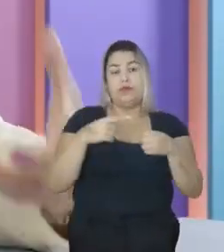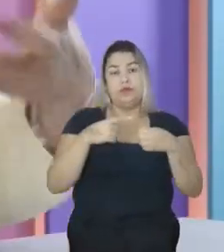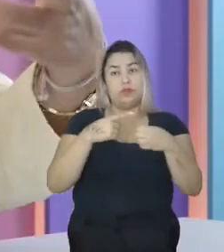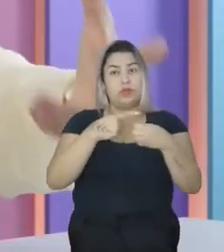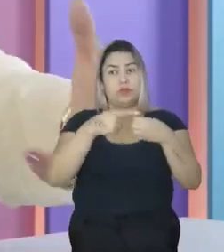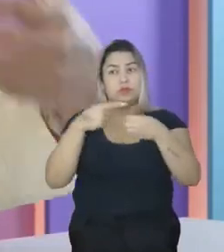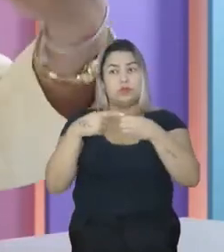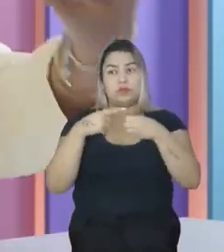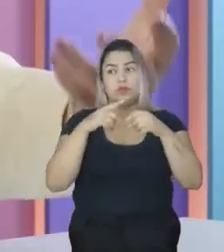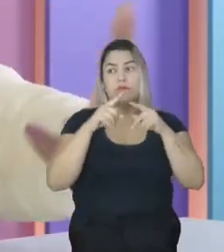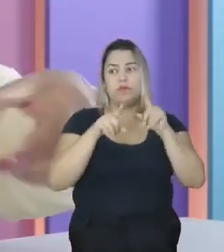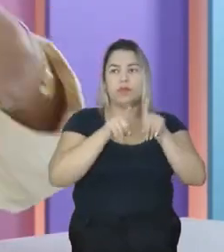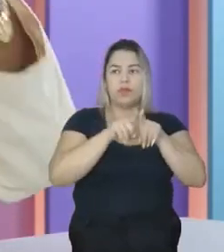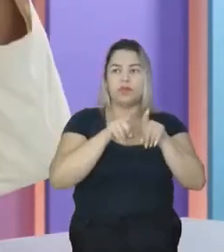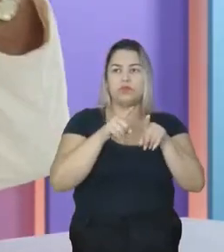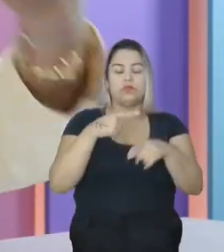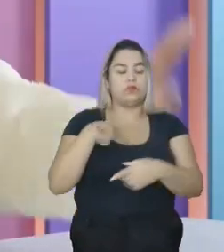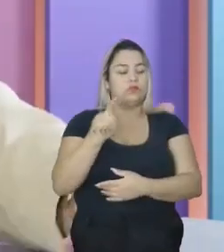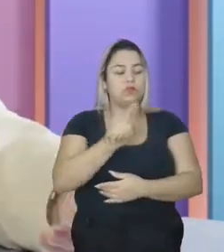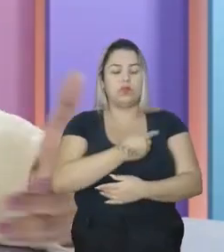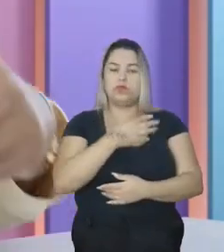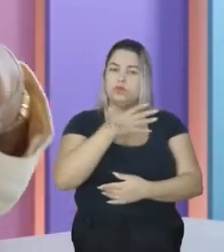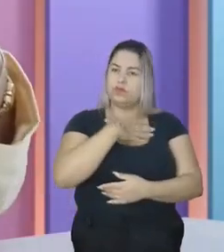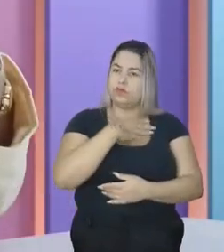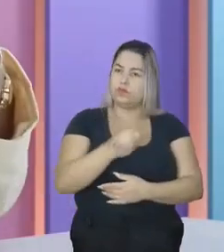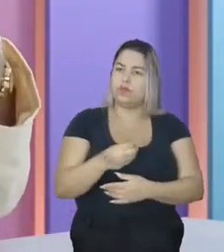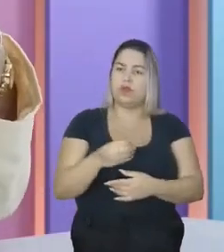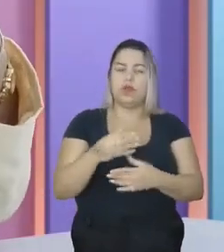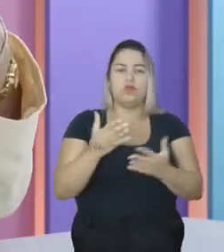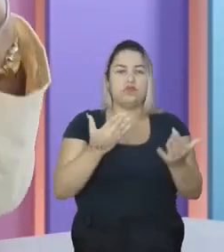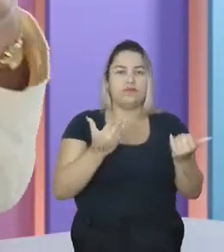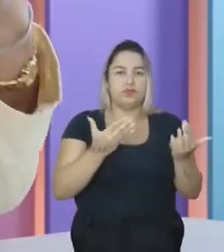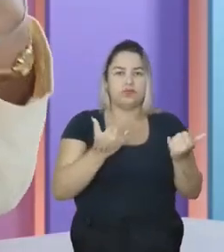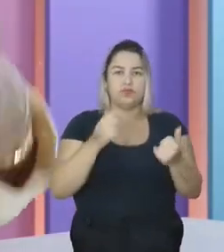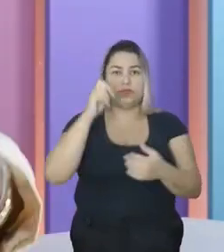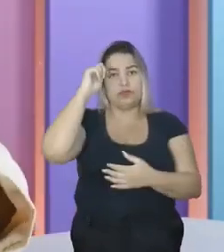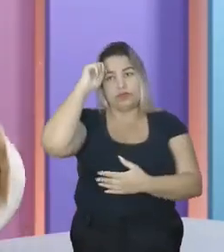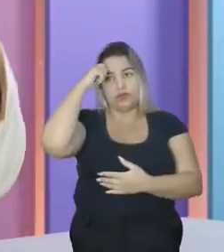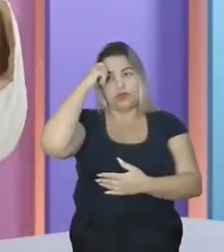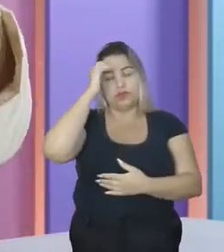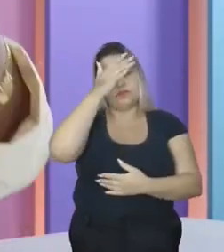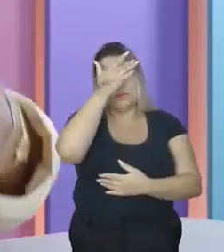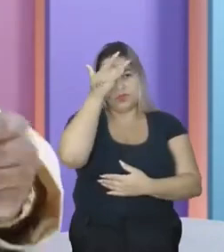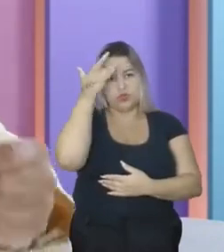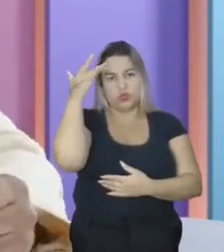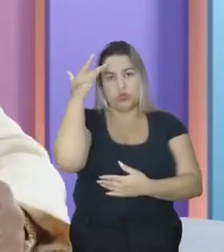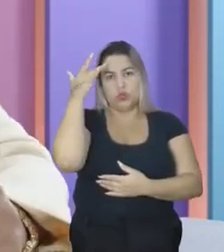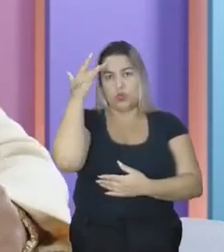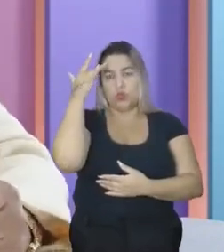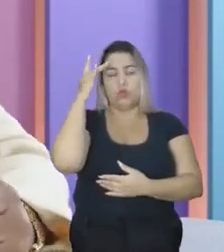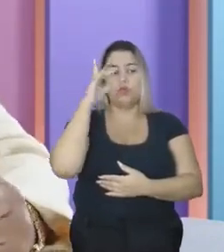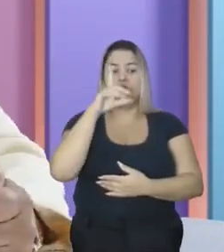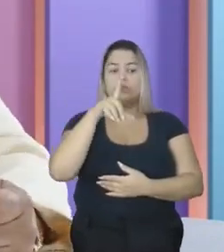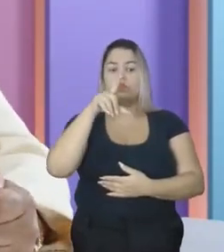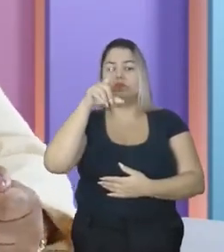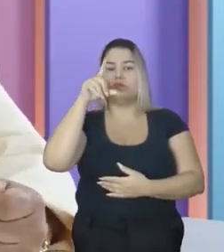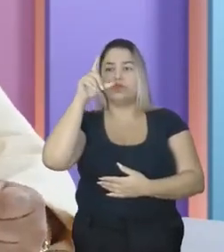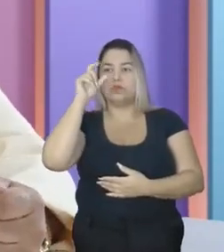não colocasse os nossos filhos, que não colocasse a juventude negra, as pessoas negras, como alvo